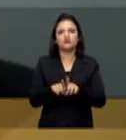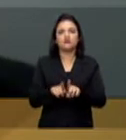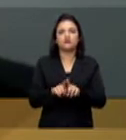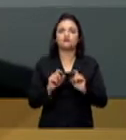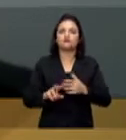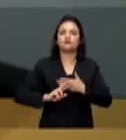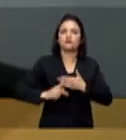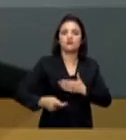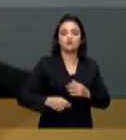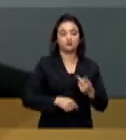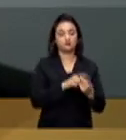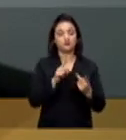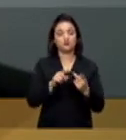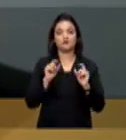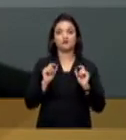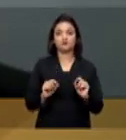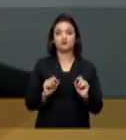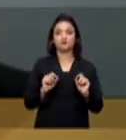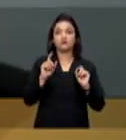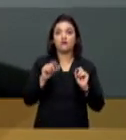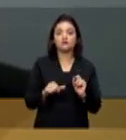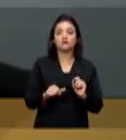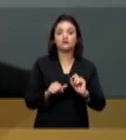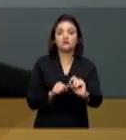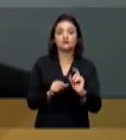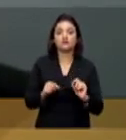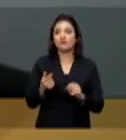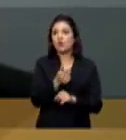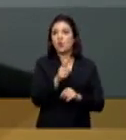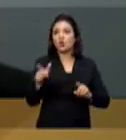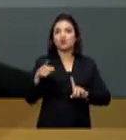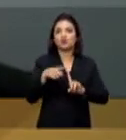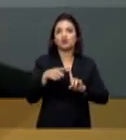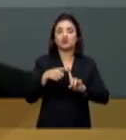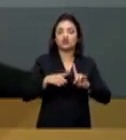questionamento refere-se à aplicação do preceito secundário de outro tipo